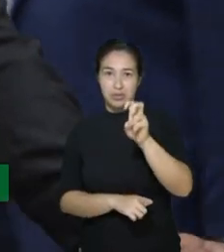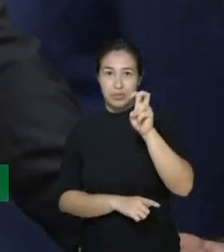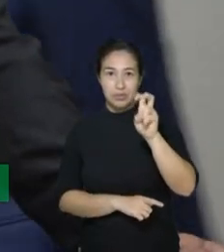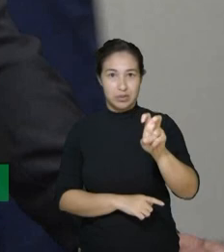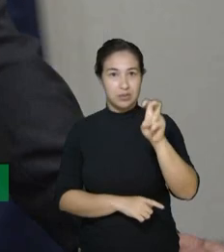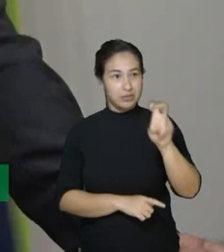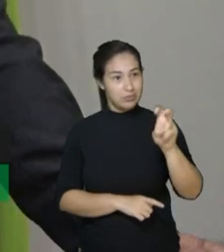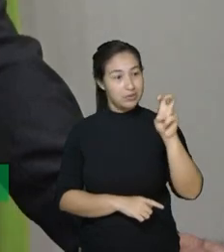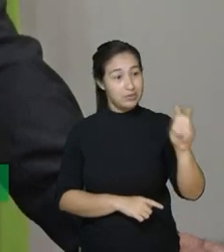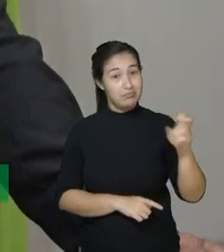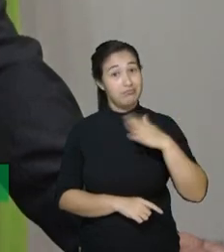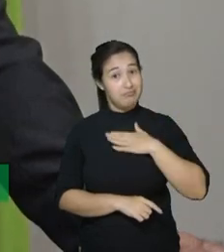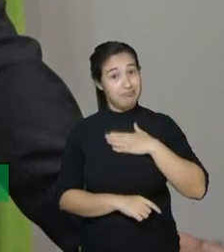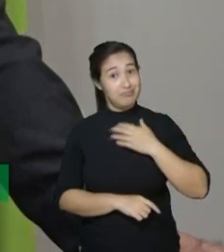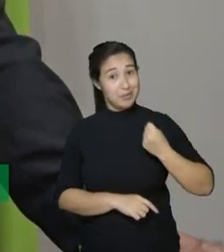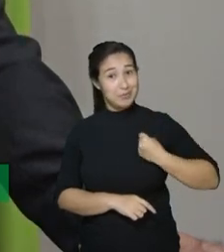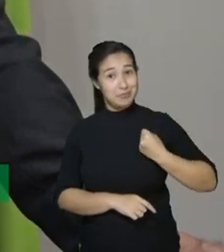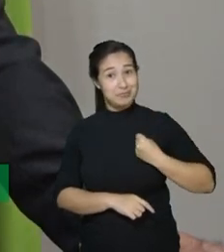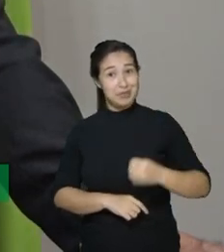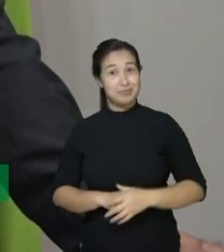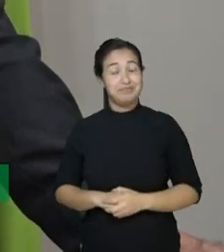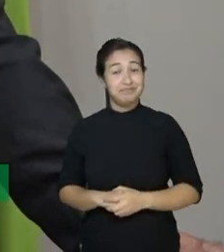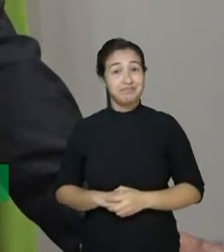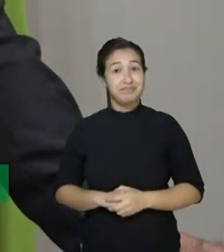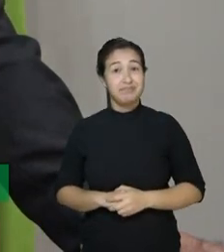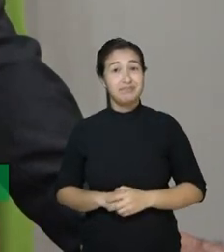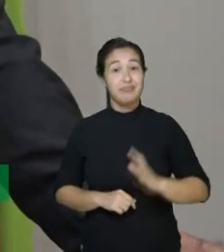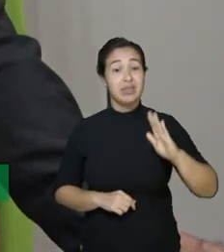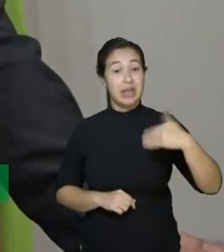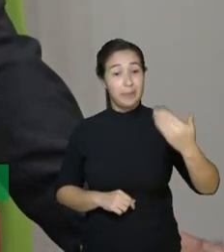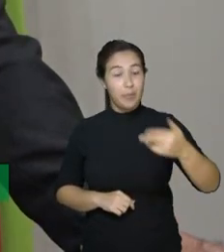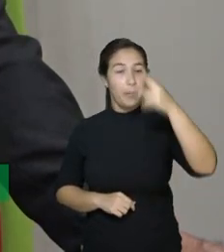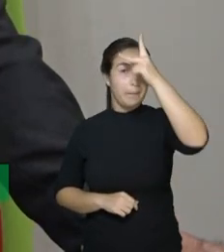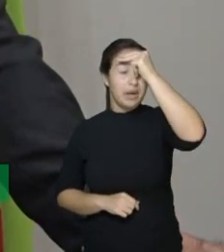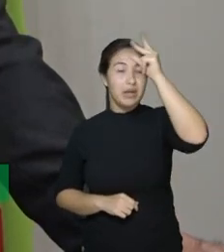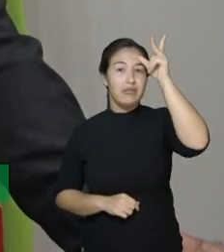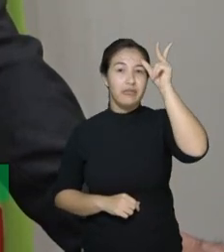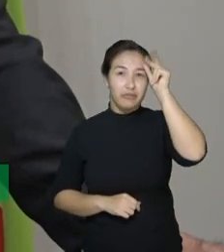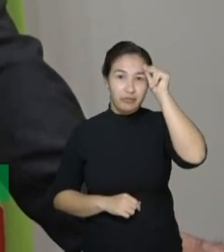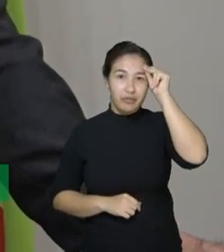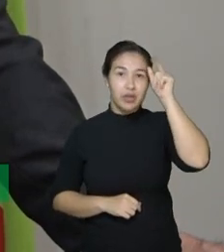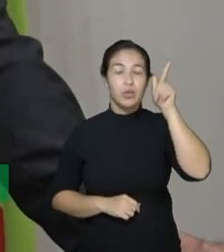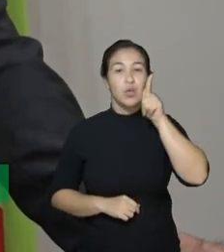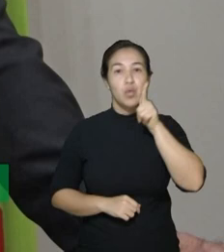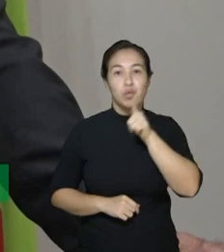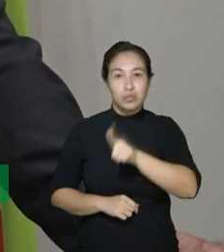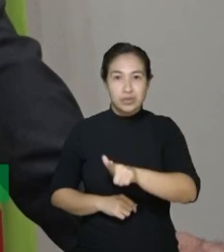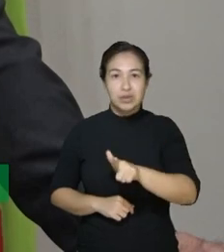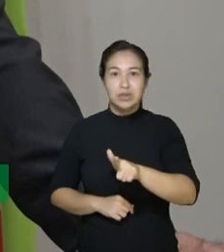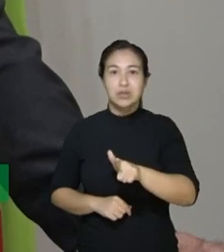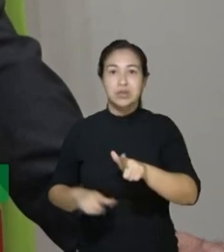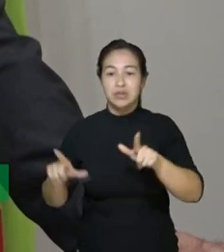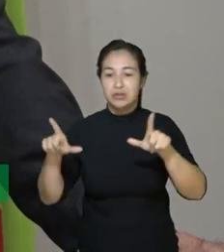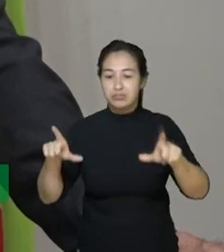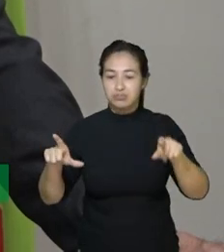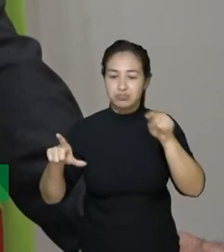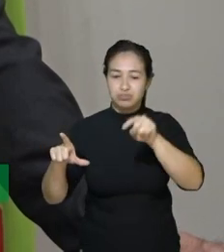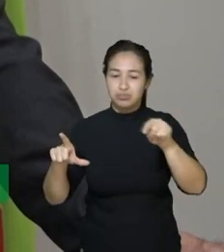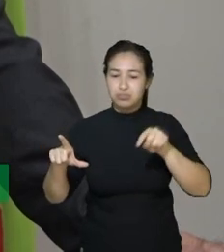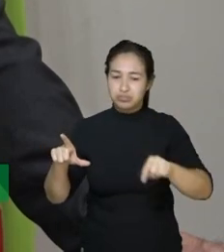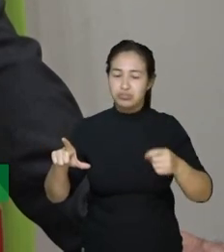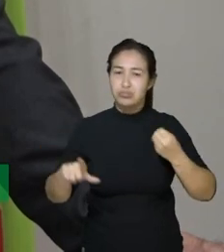5.555 era o meu número. Fui para prefeito já levando o número do 15. E